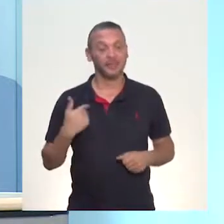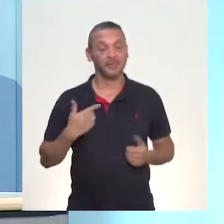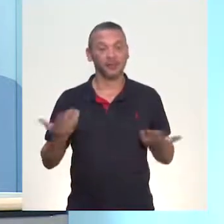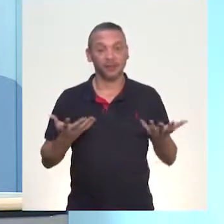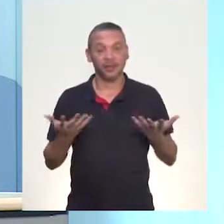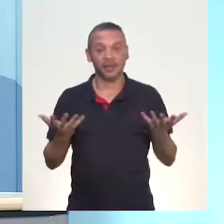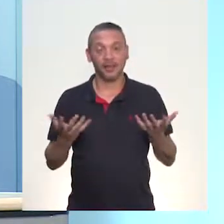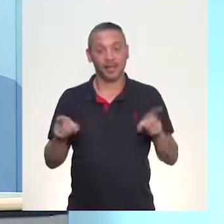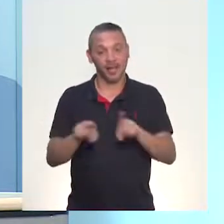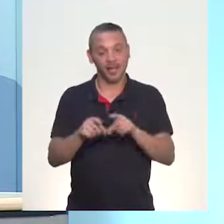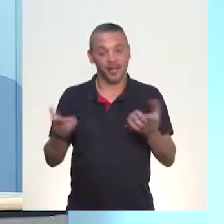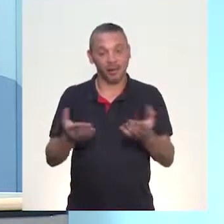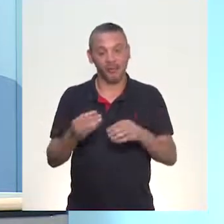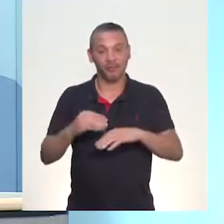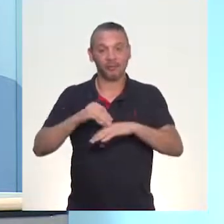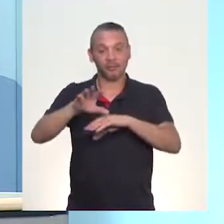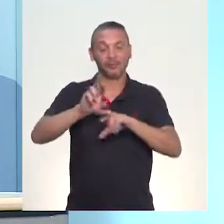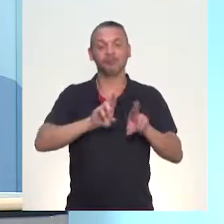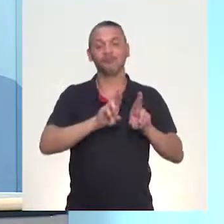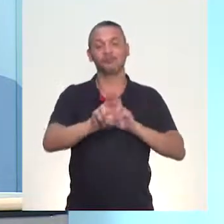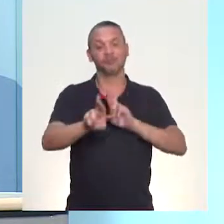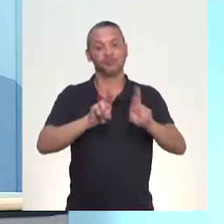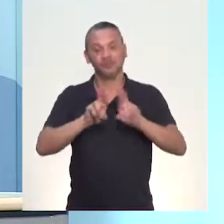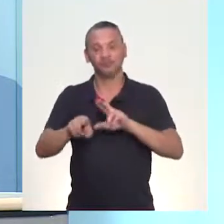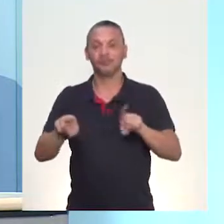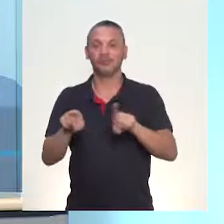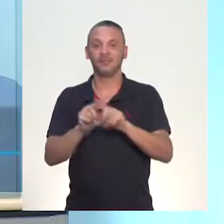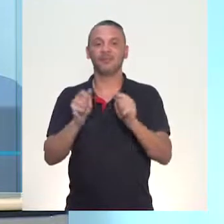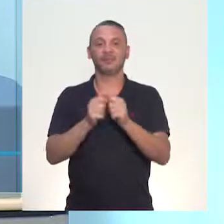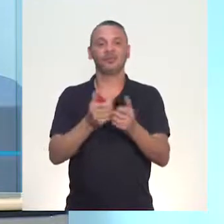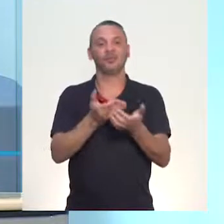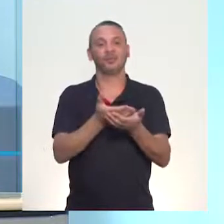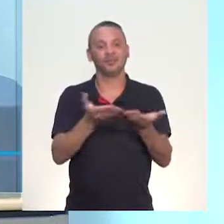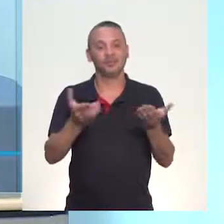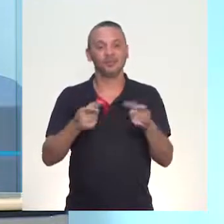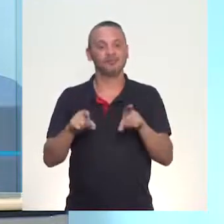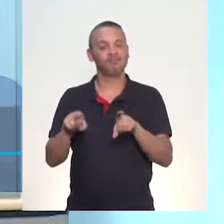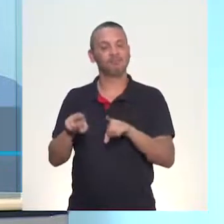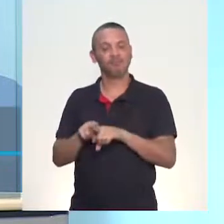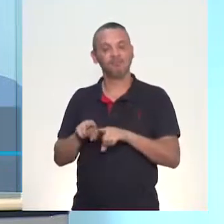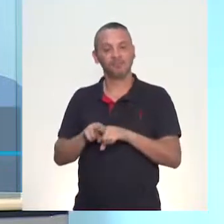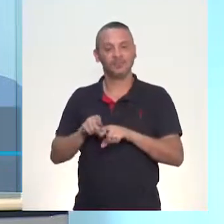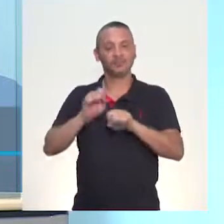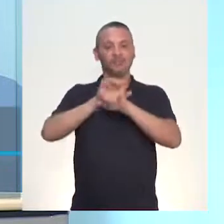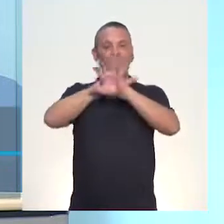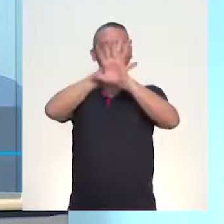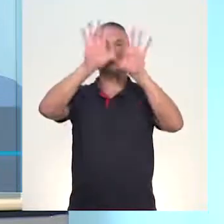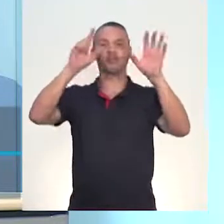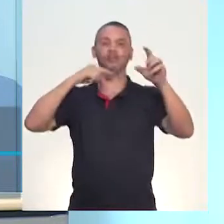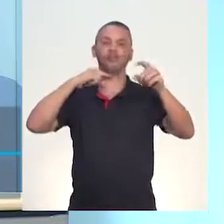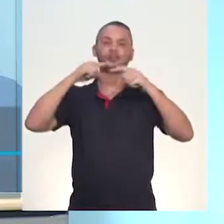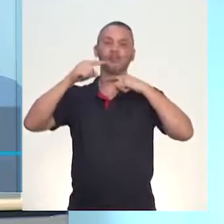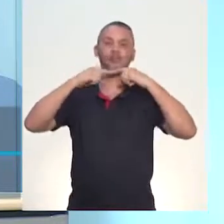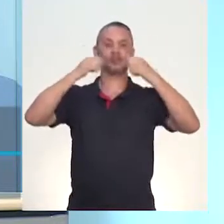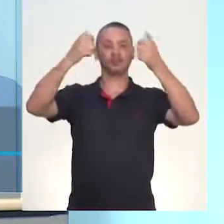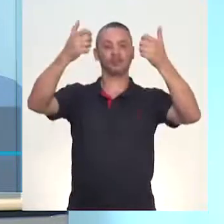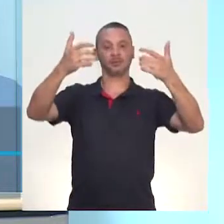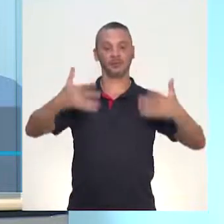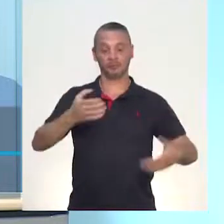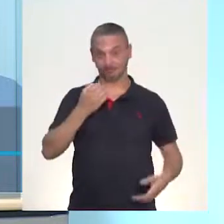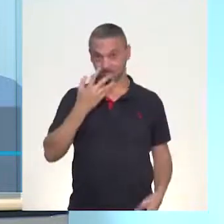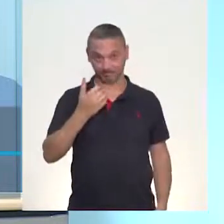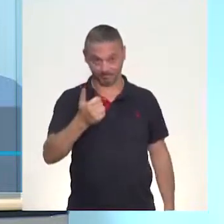pretendo fazer desse momento que eu estou aqui com vocês, um momento também de esclarecer alguma dúvida, esse tipo de coisa, tá